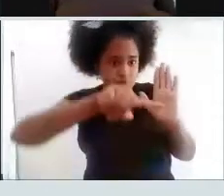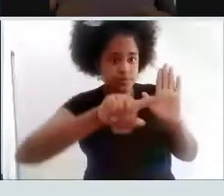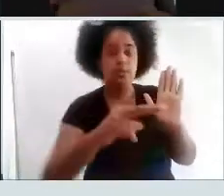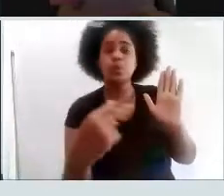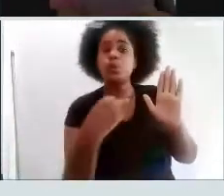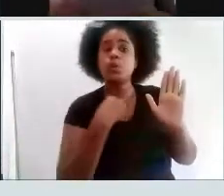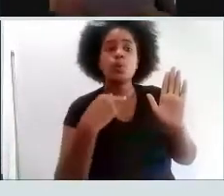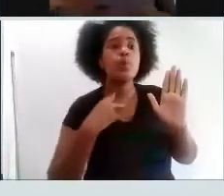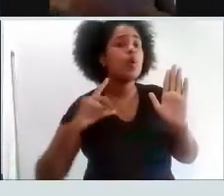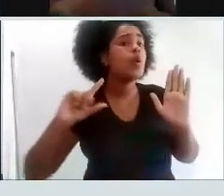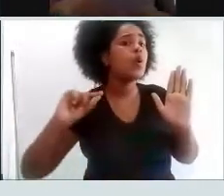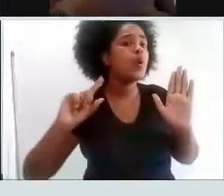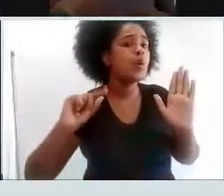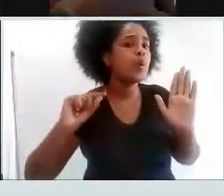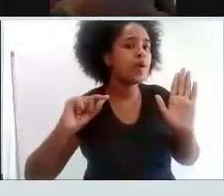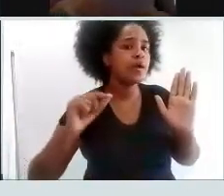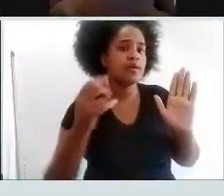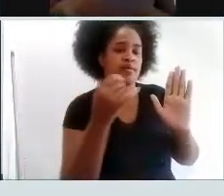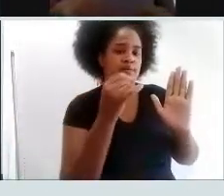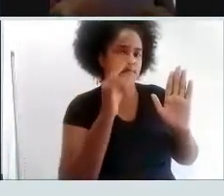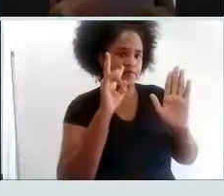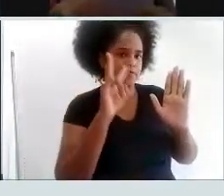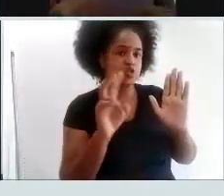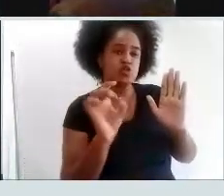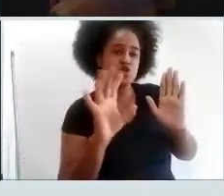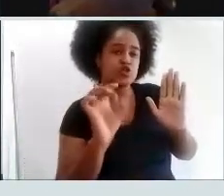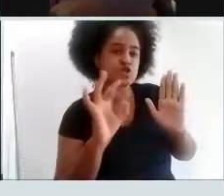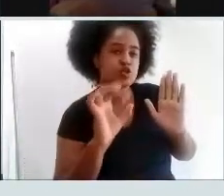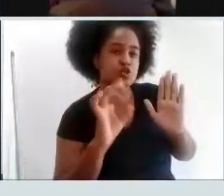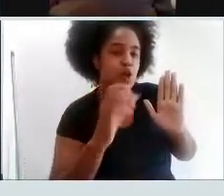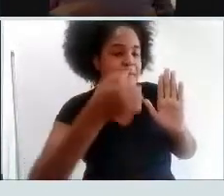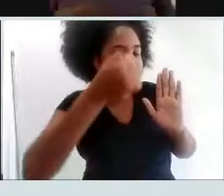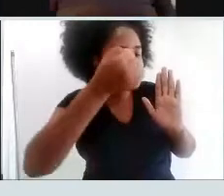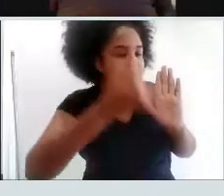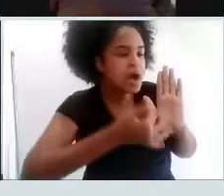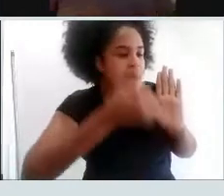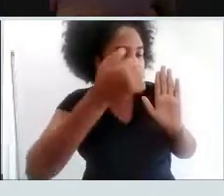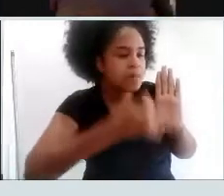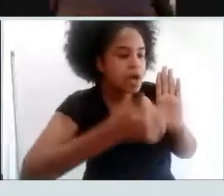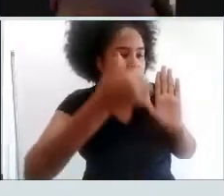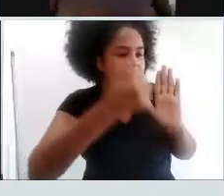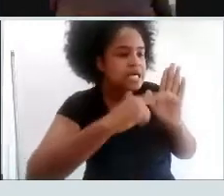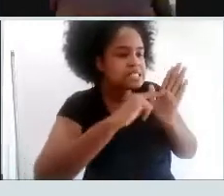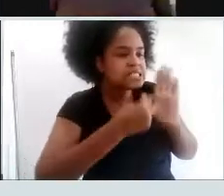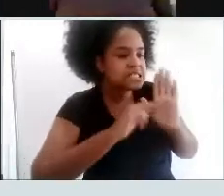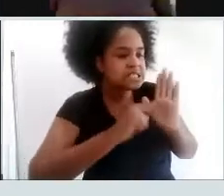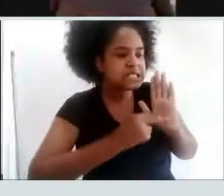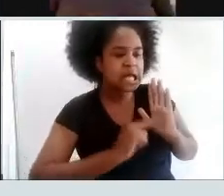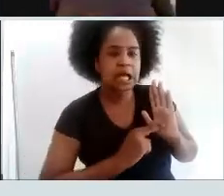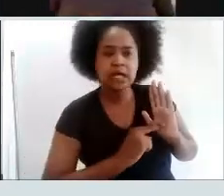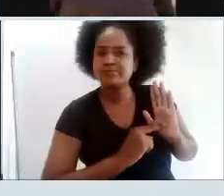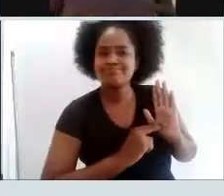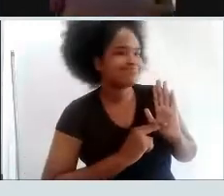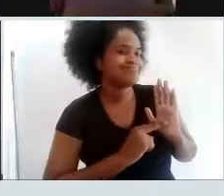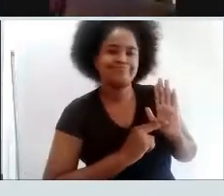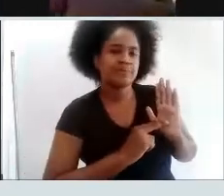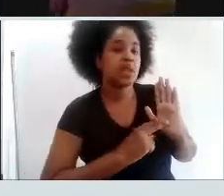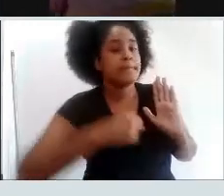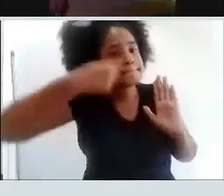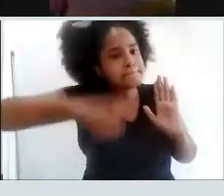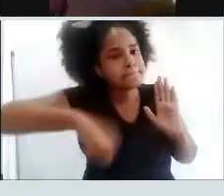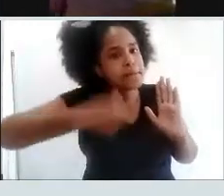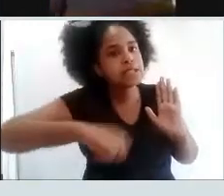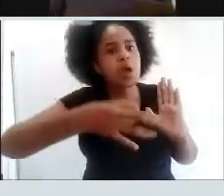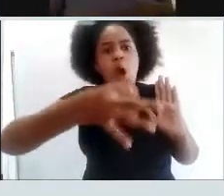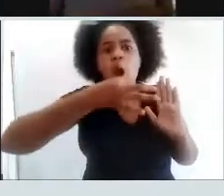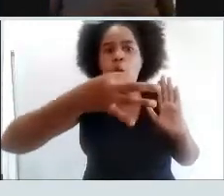algum continuar apenas nessa apresentação, nessa explicação do que é o tema. Vocês precisam